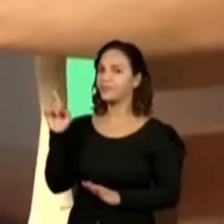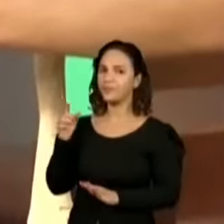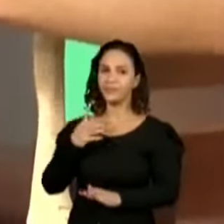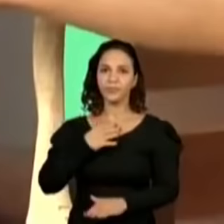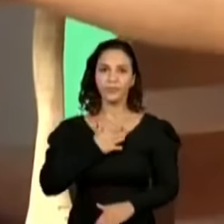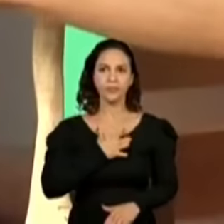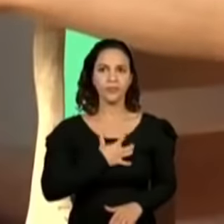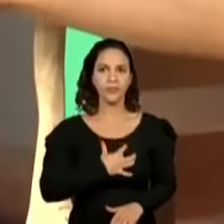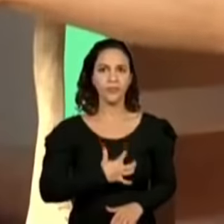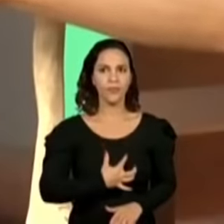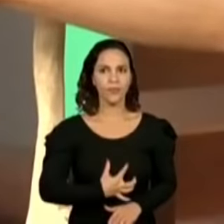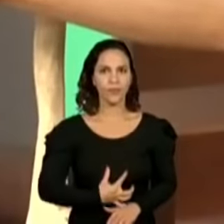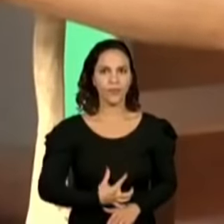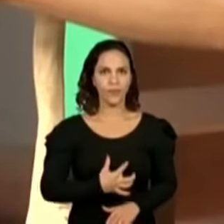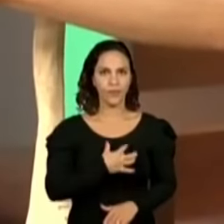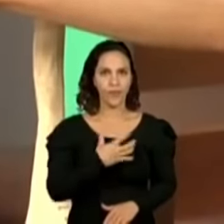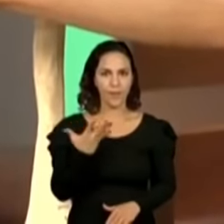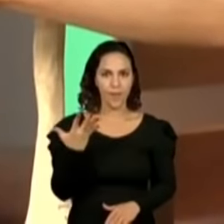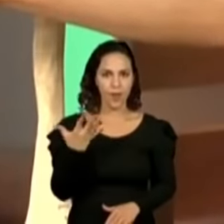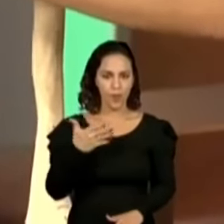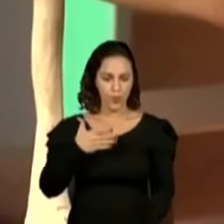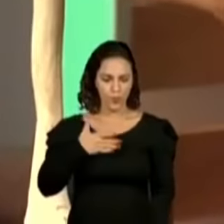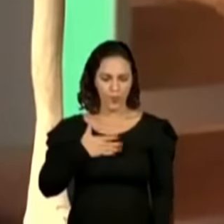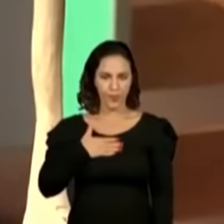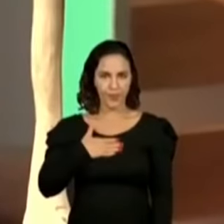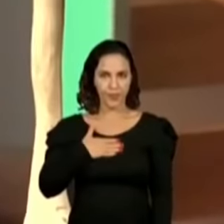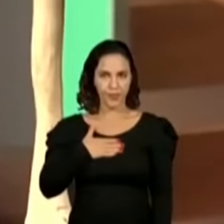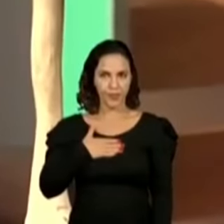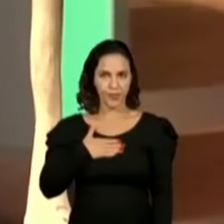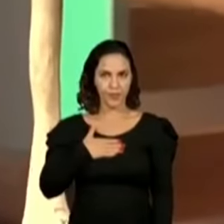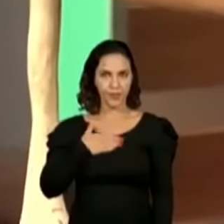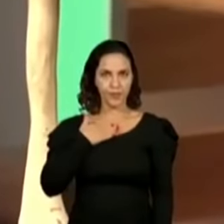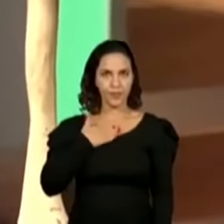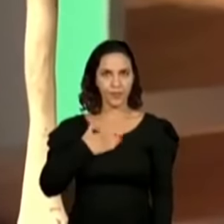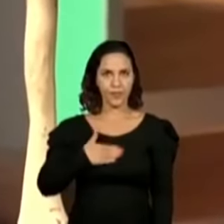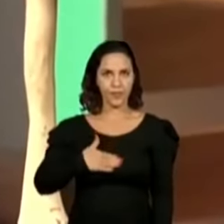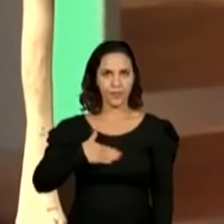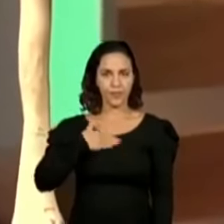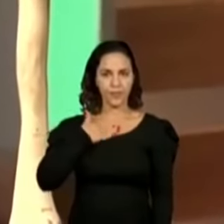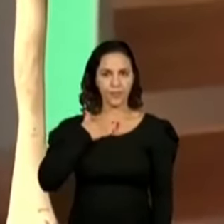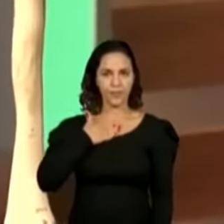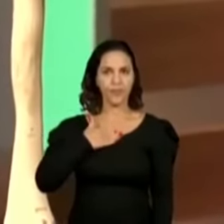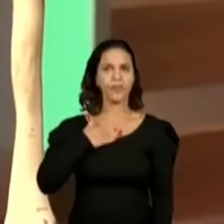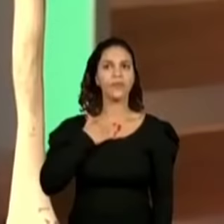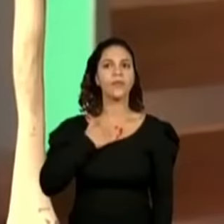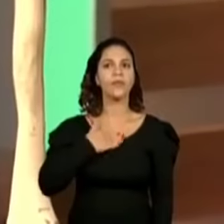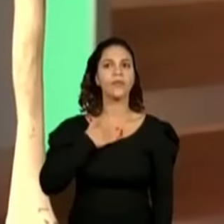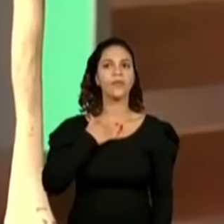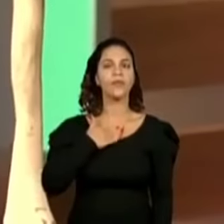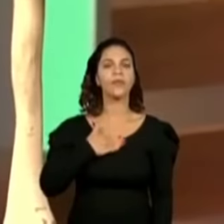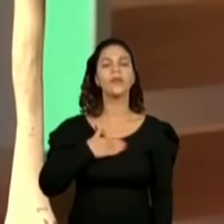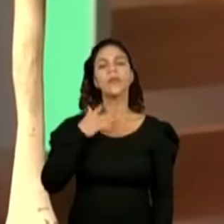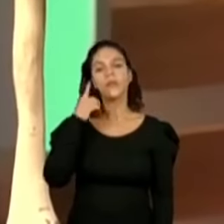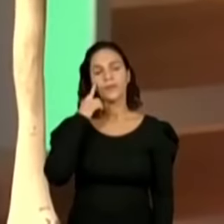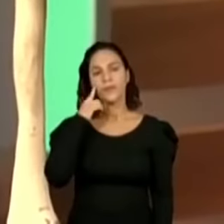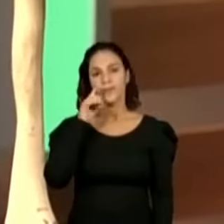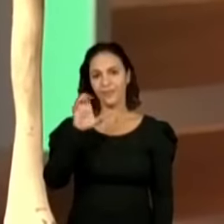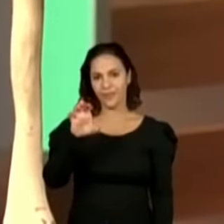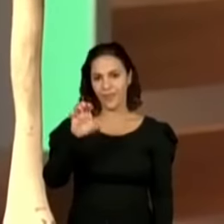que estou pousando minha mão sobre ele, a gente tem essa parte do externo que é chamada de